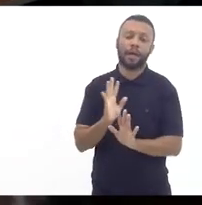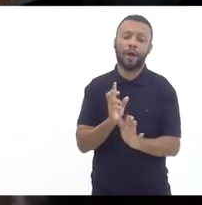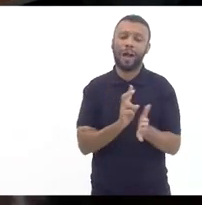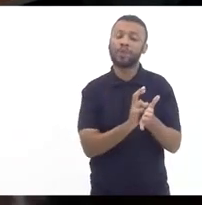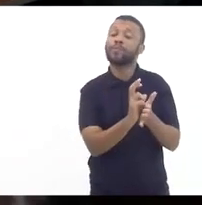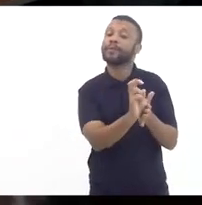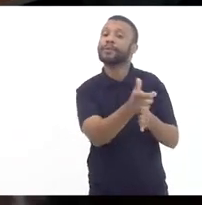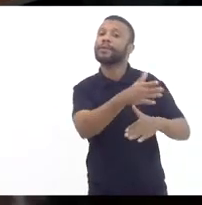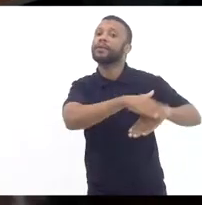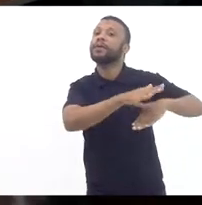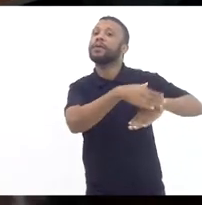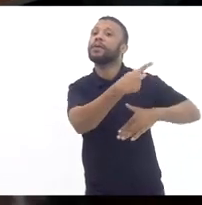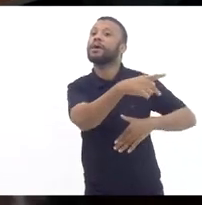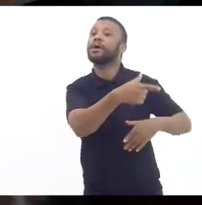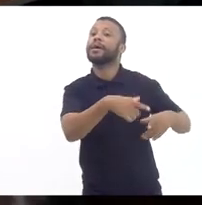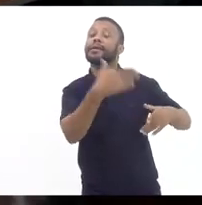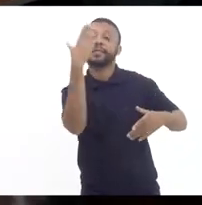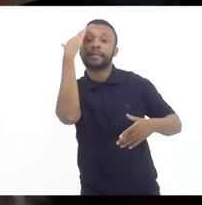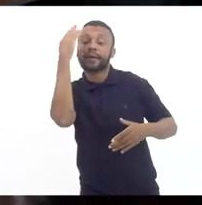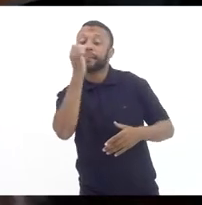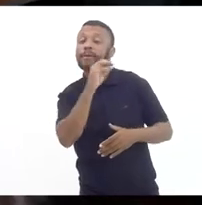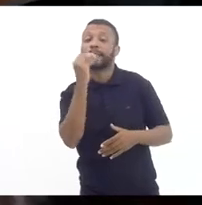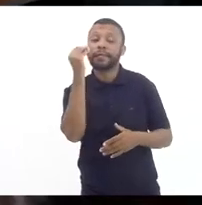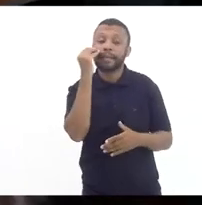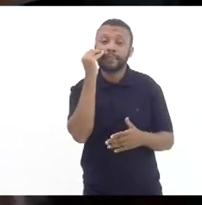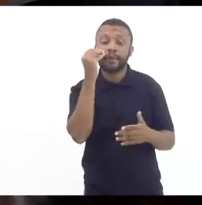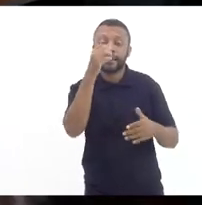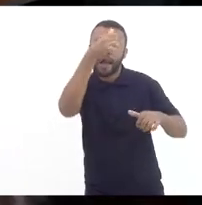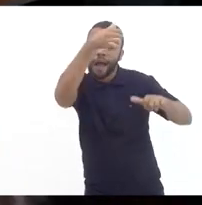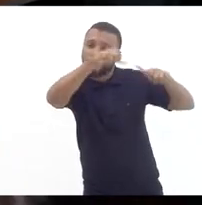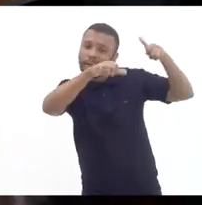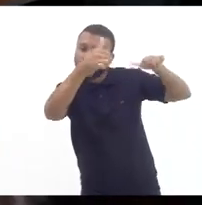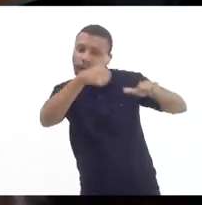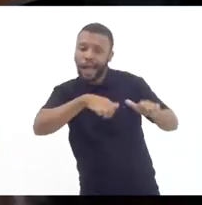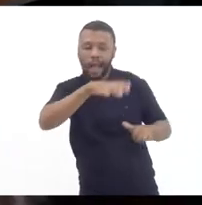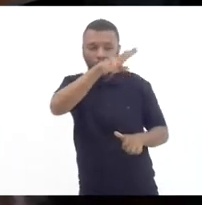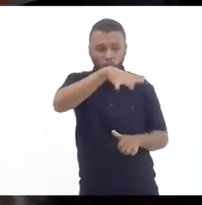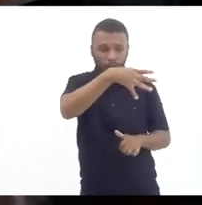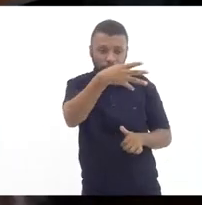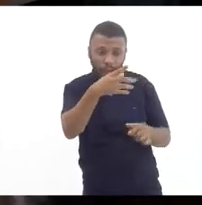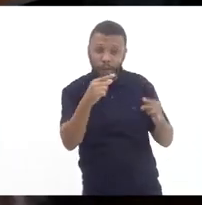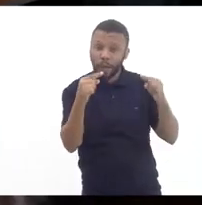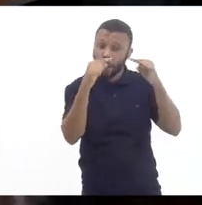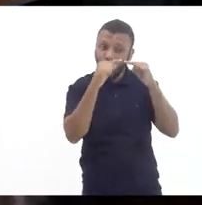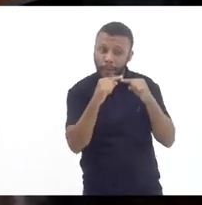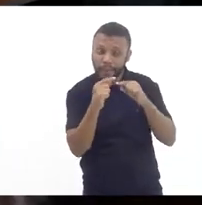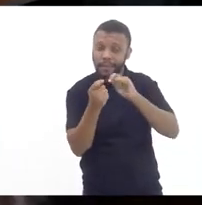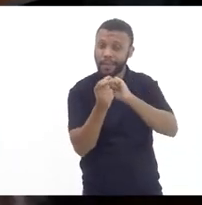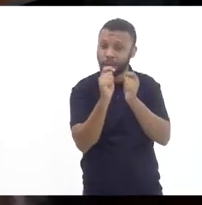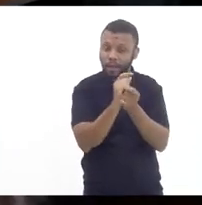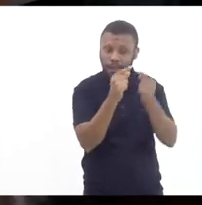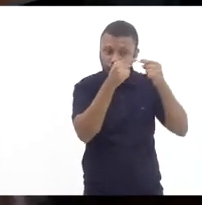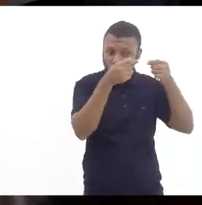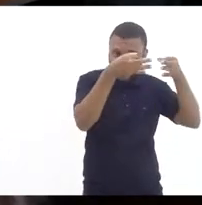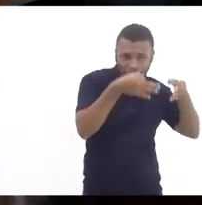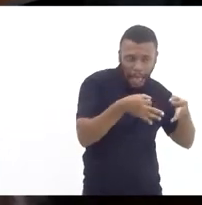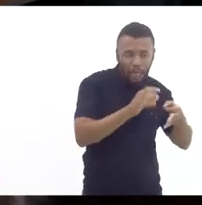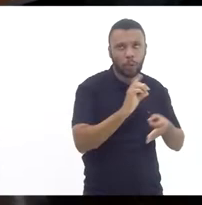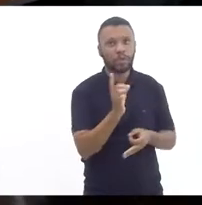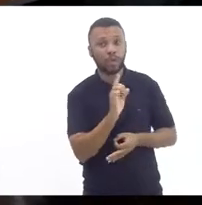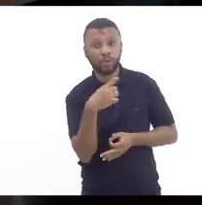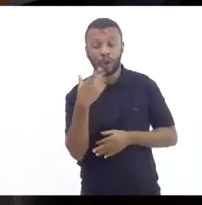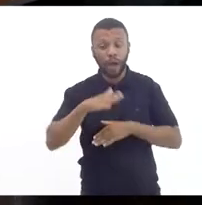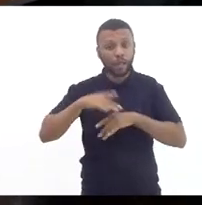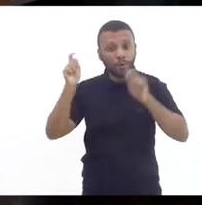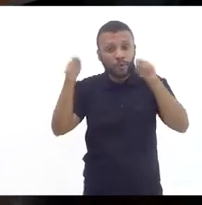para inferir se o calendário ele é adequado ou não é adequado. O que a gente tem a competência é para validar, para verificar se está